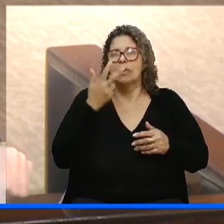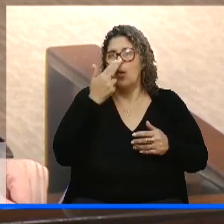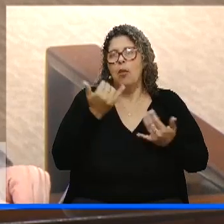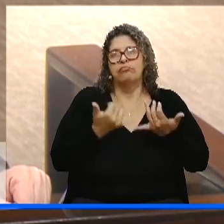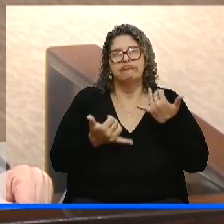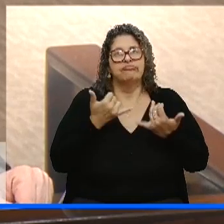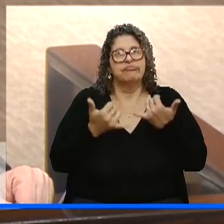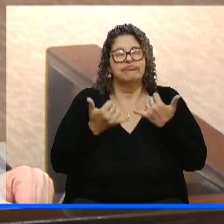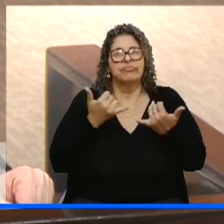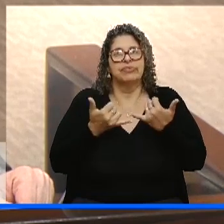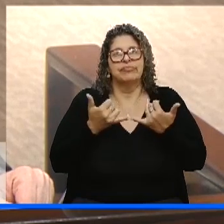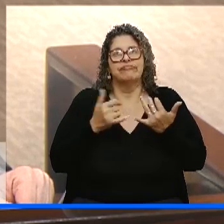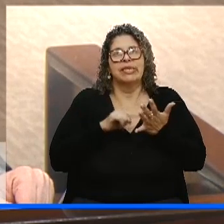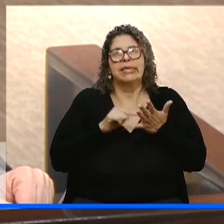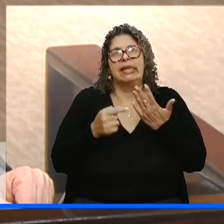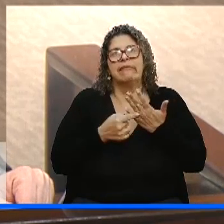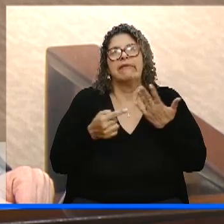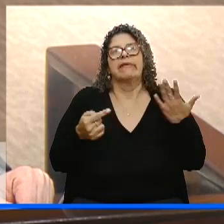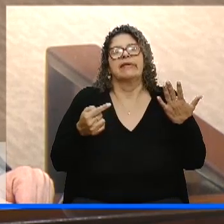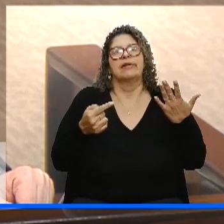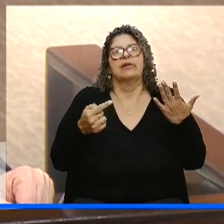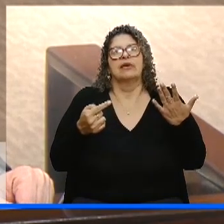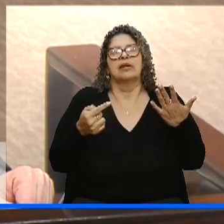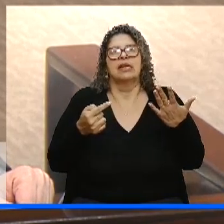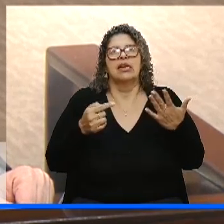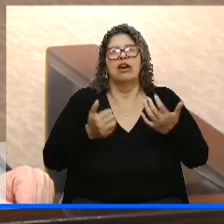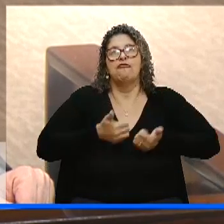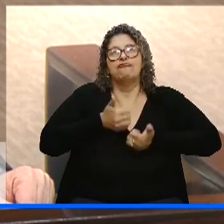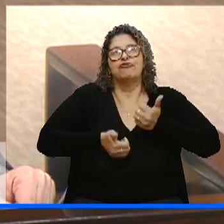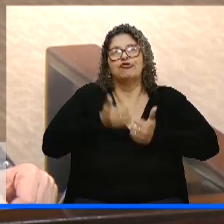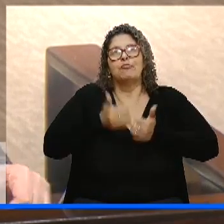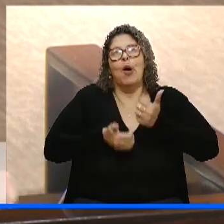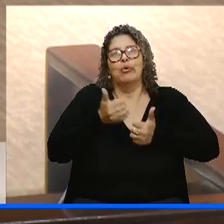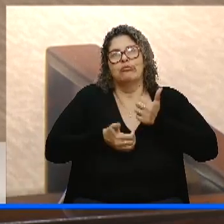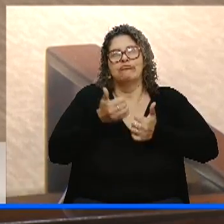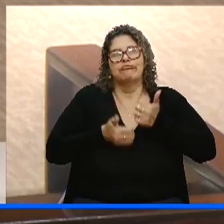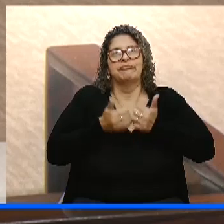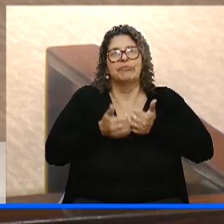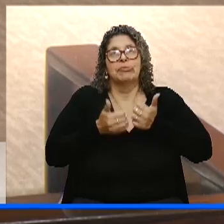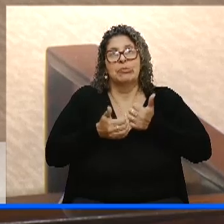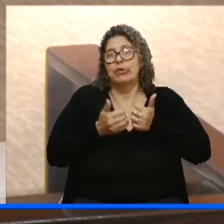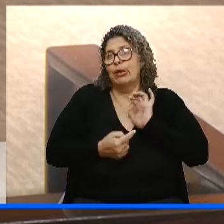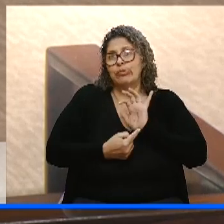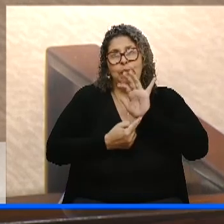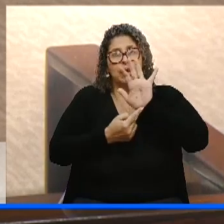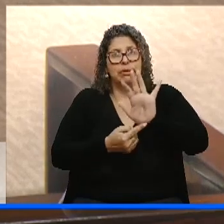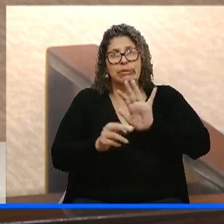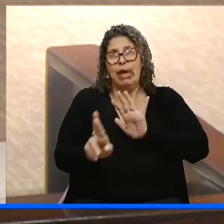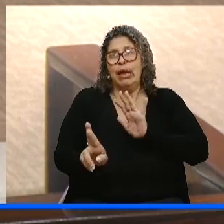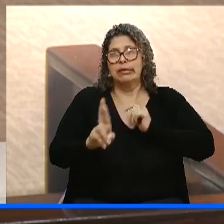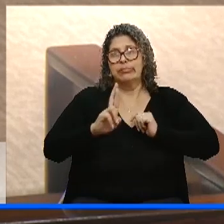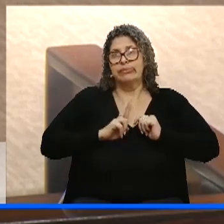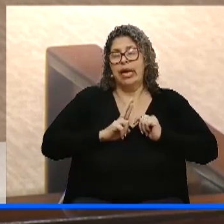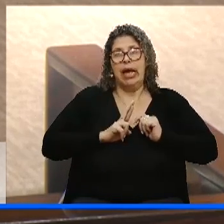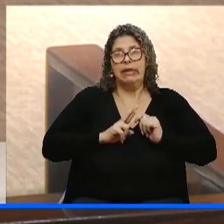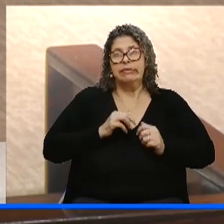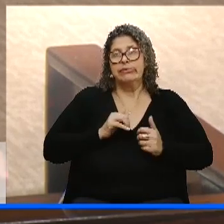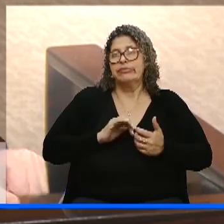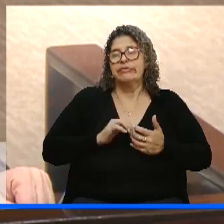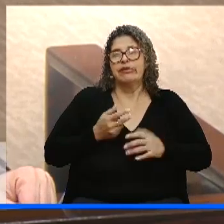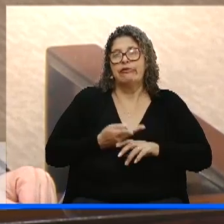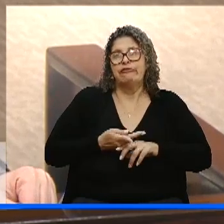que da mesma forma que a seleção brasileira que há algum tempo não apresenta resultados positivos